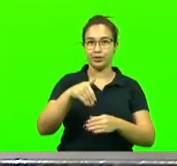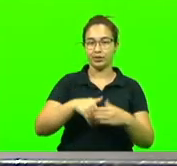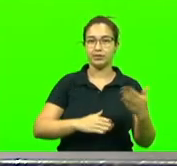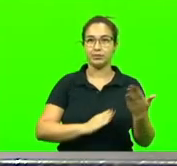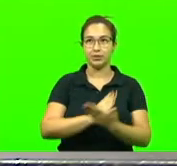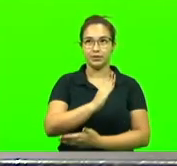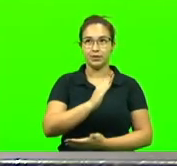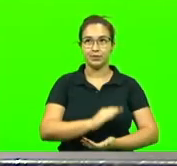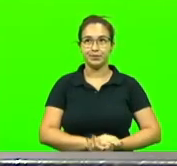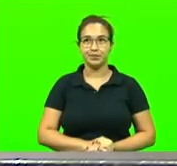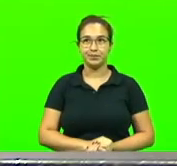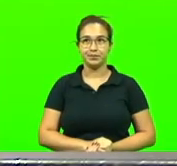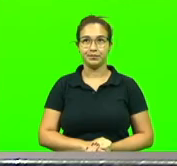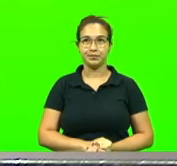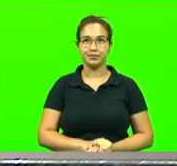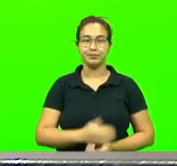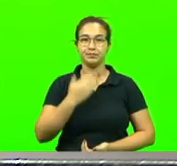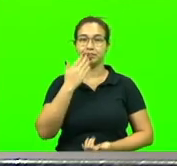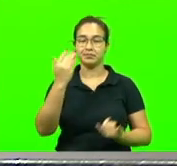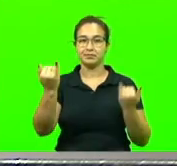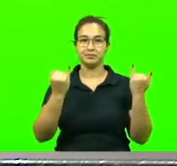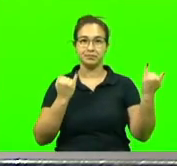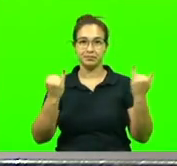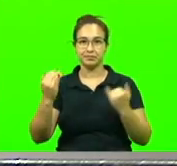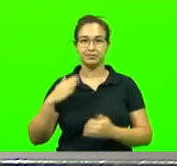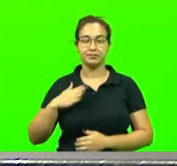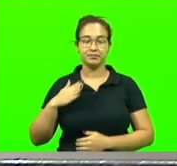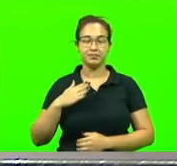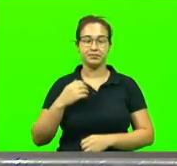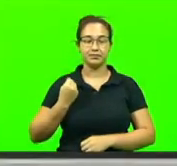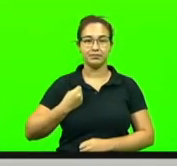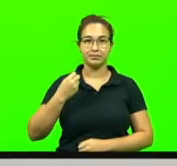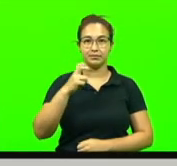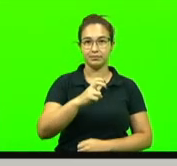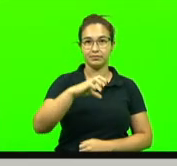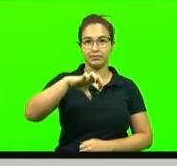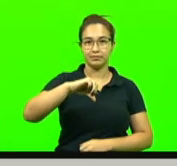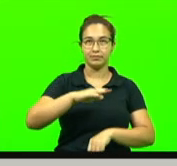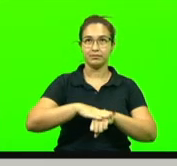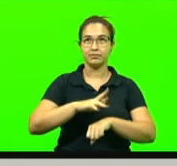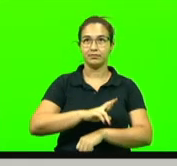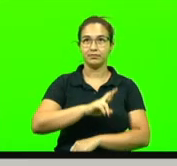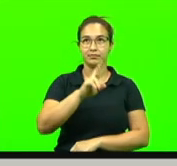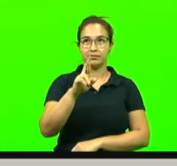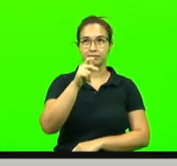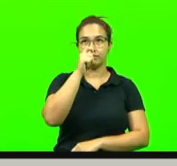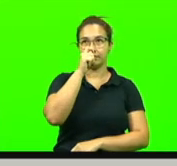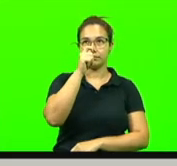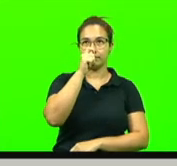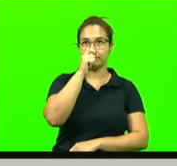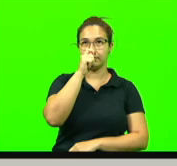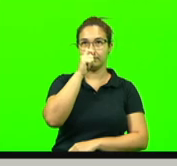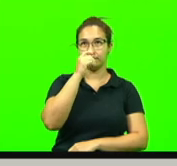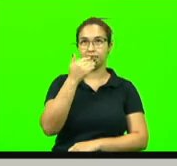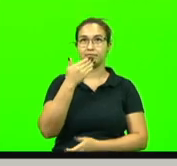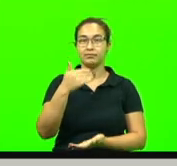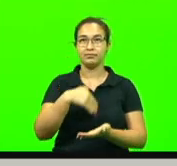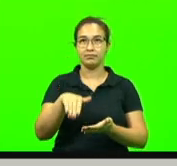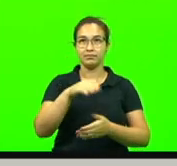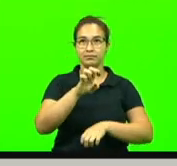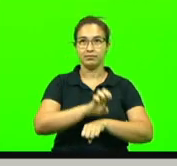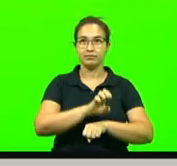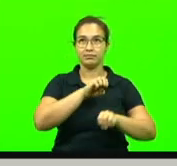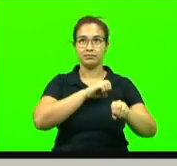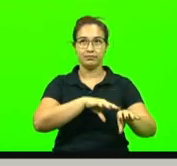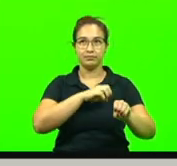aprovado. Pedido de informação 59, autor deputado João Amin, solicitando ao secretário